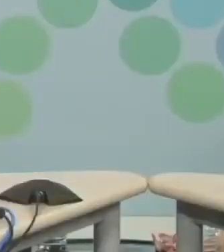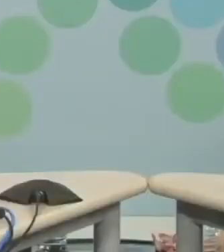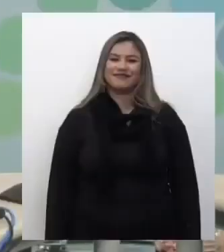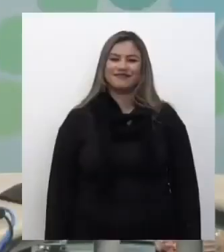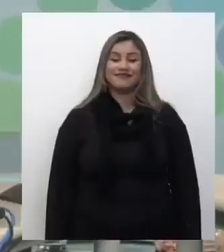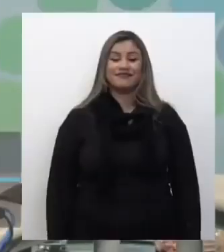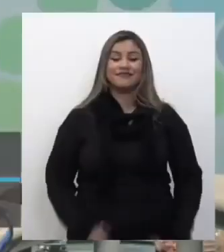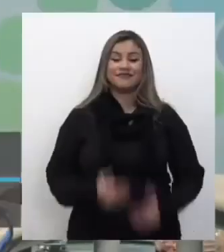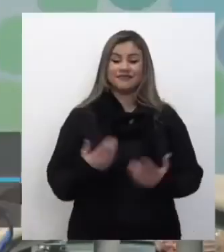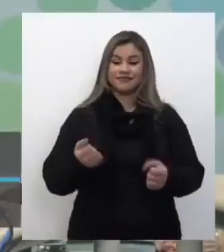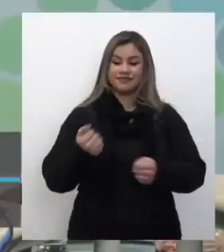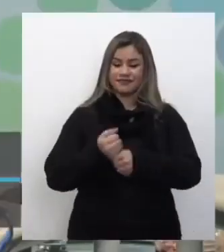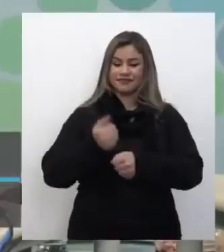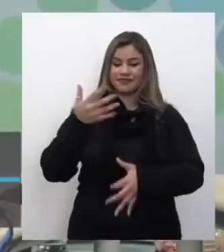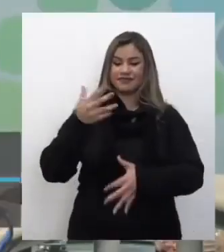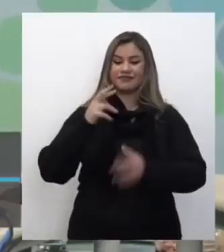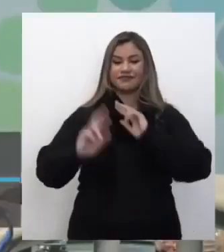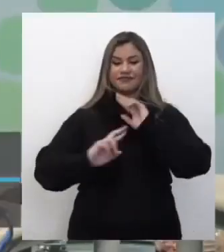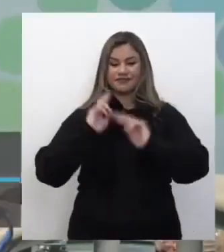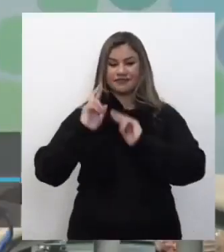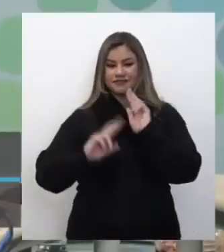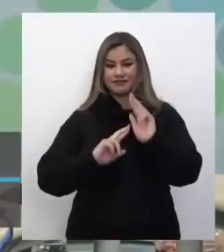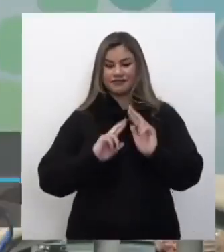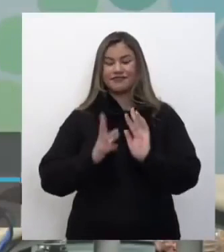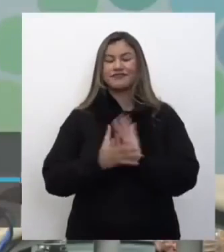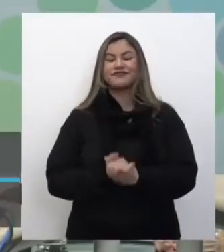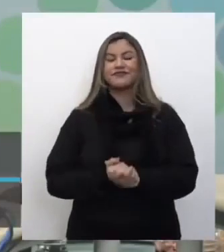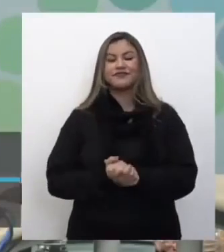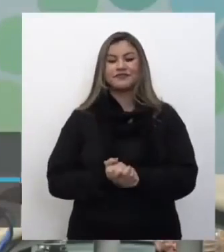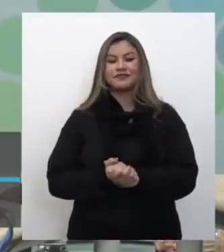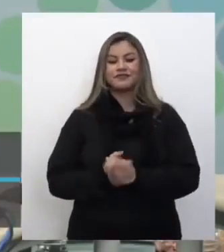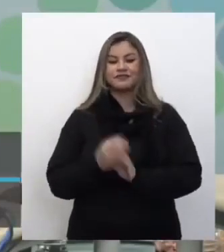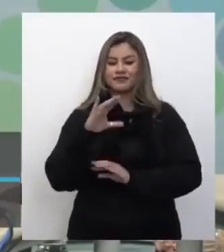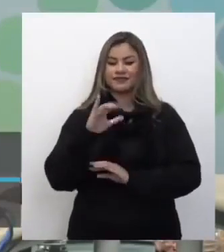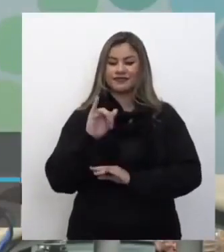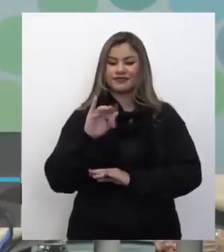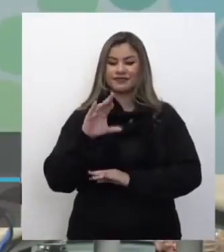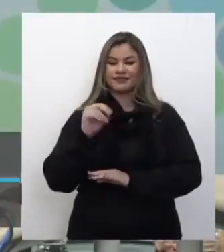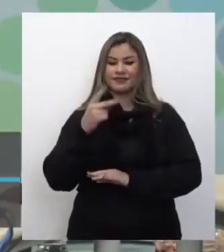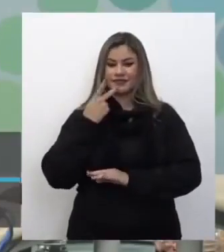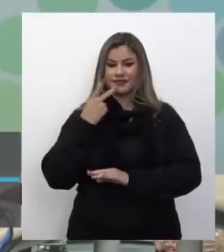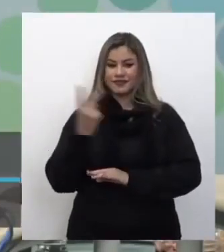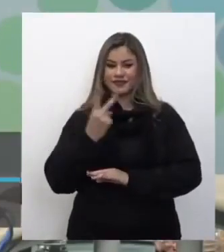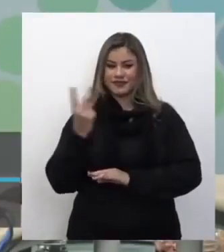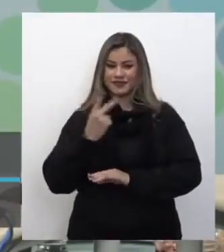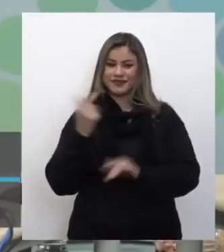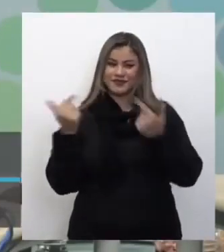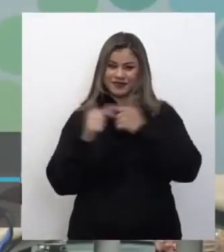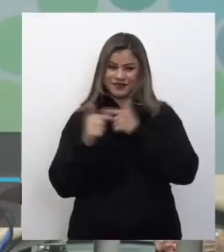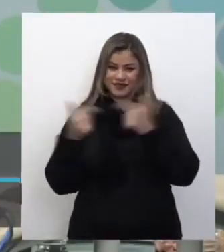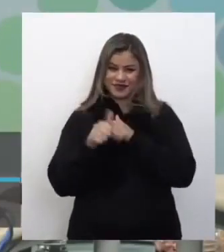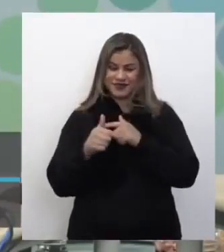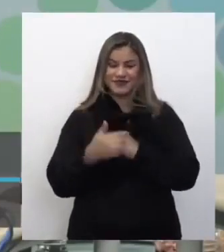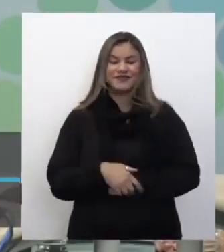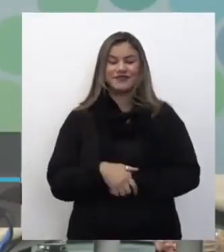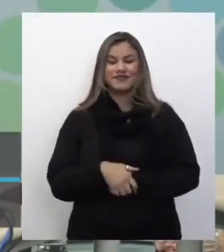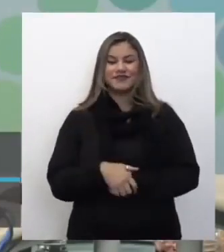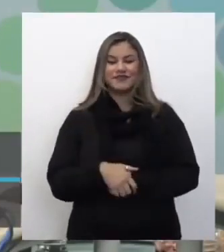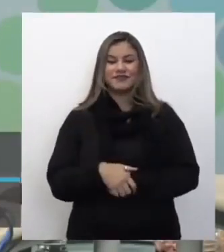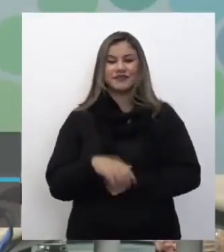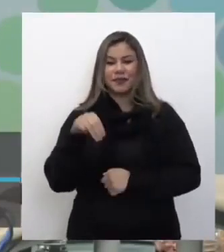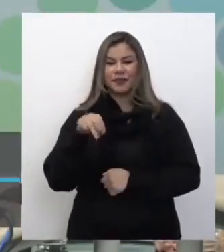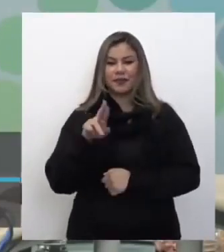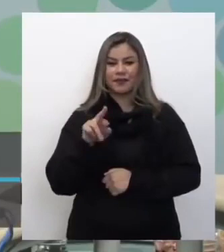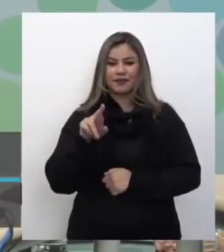Bem, professora Fernanda, algumas interações interessantes aqui. Olha só. O Caio diz que os dois nos fazem rir. O